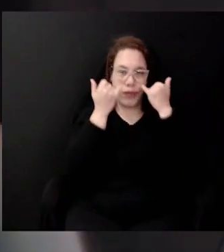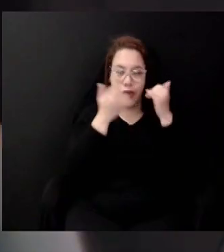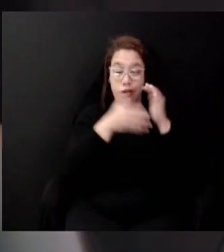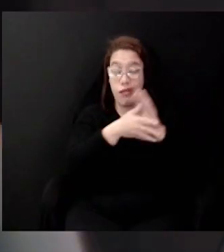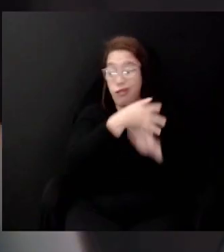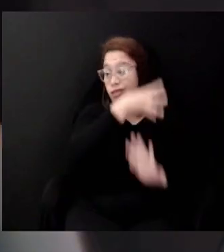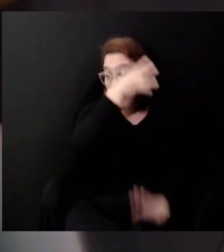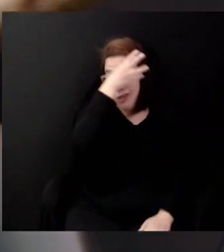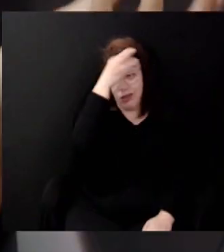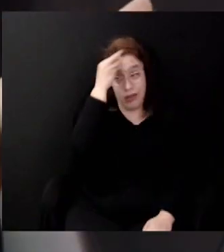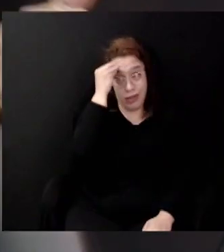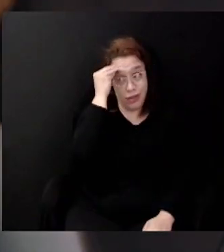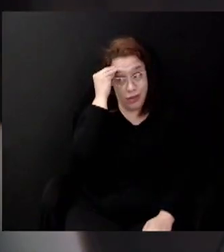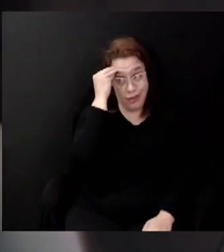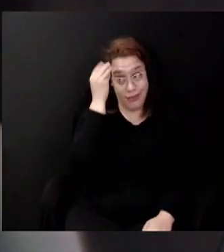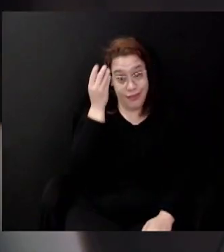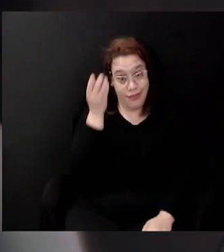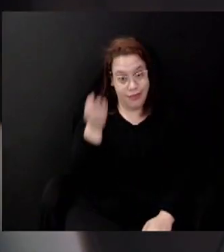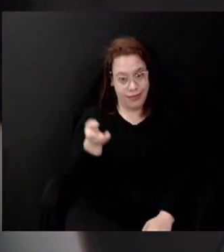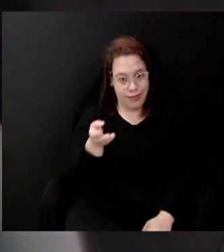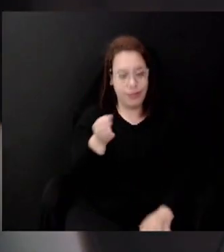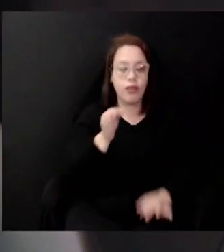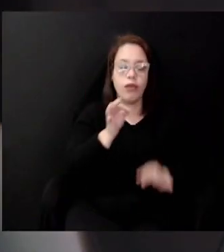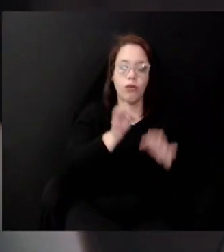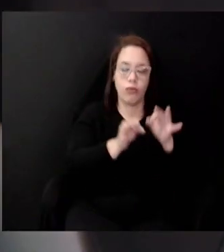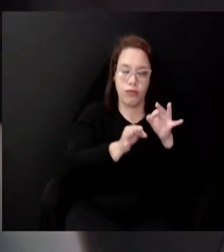tem muita coisa jurídica, tem muita